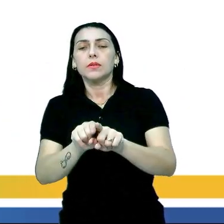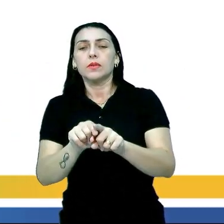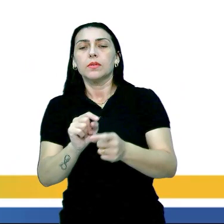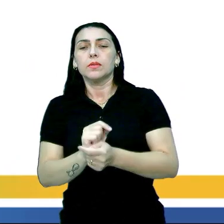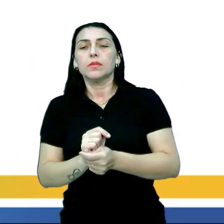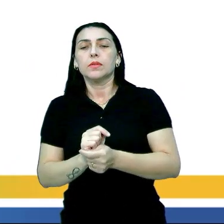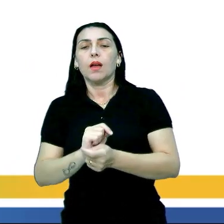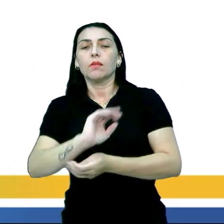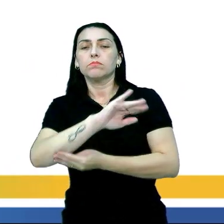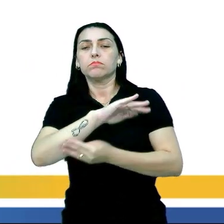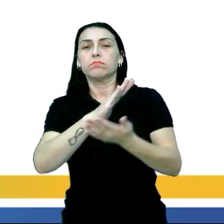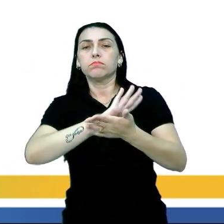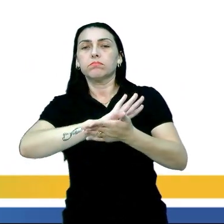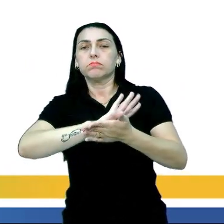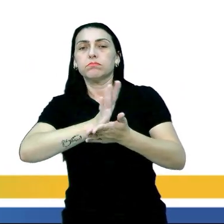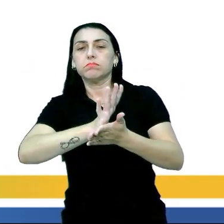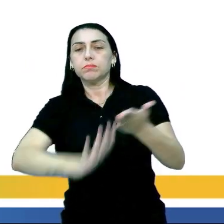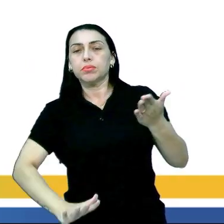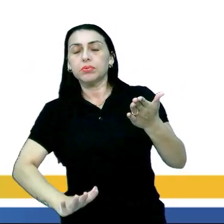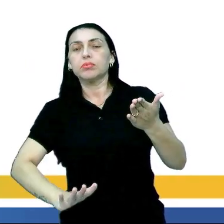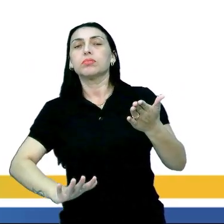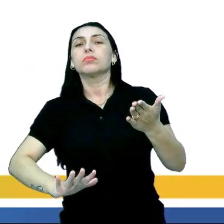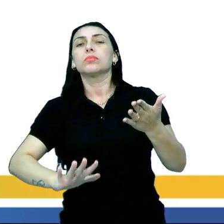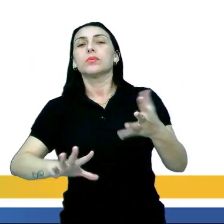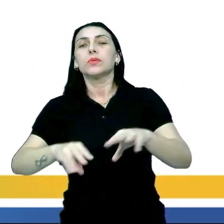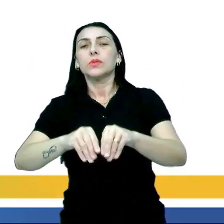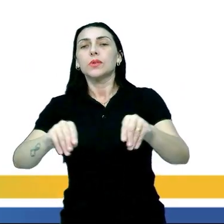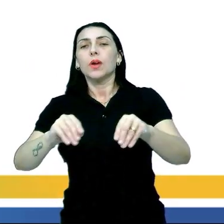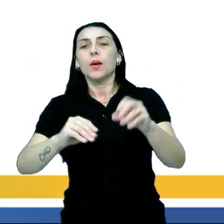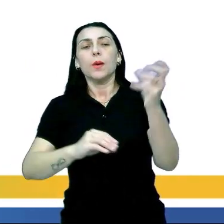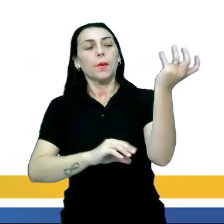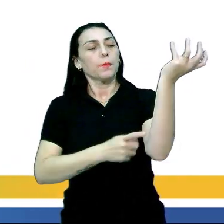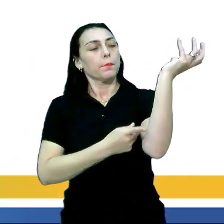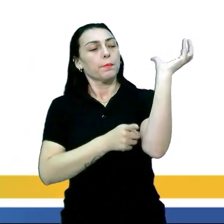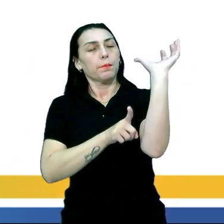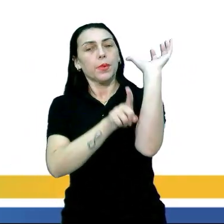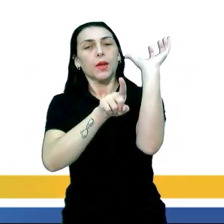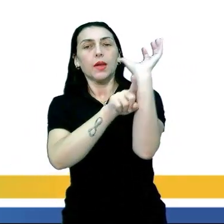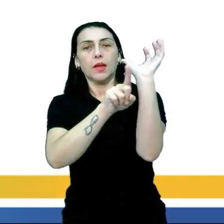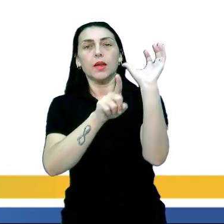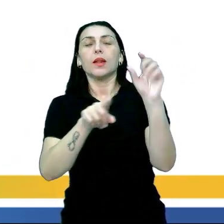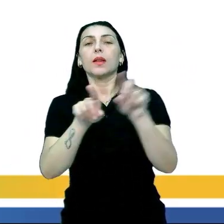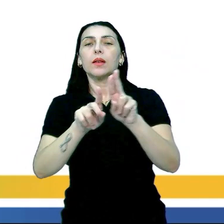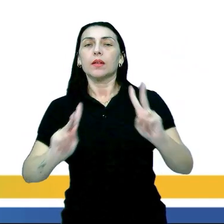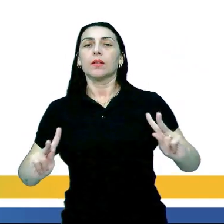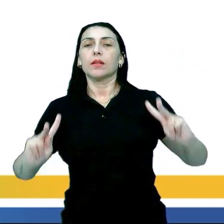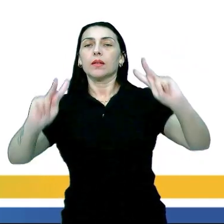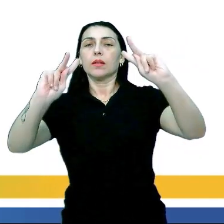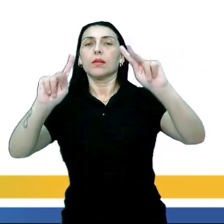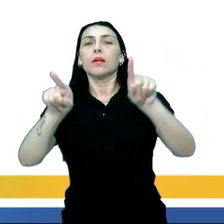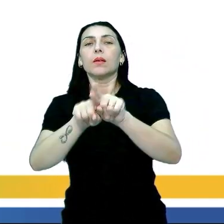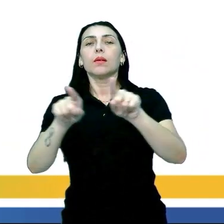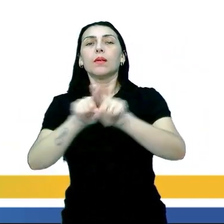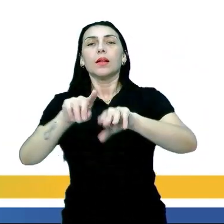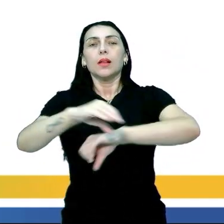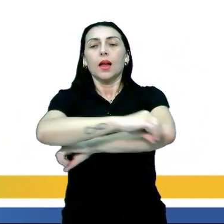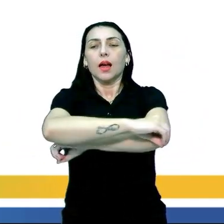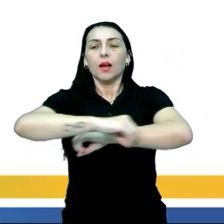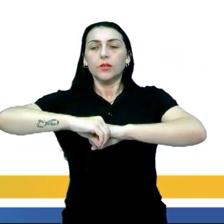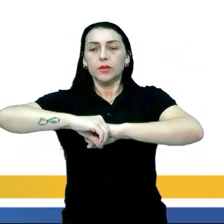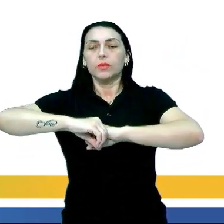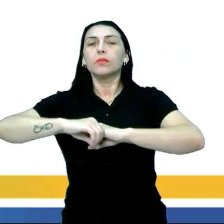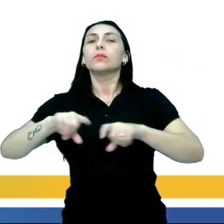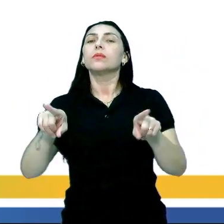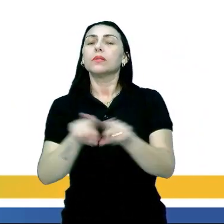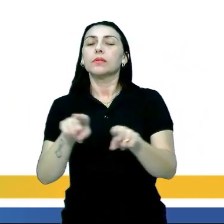pelos desabamentos, pelo domínio dos campos, pinheiros e também uma área representada pela altitude. Então, esse